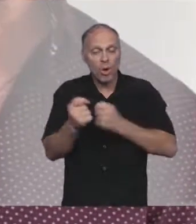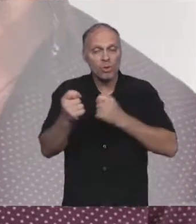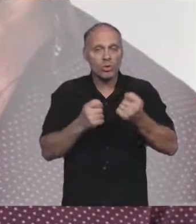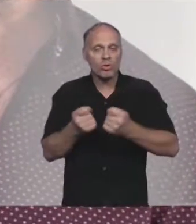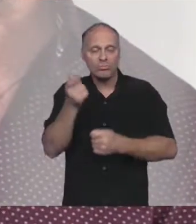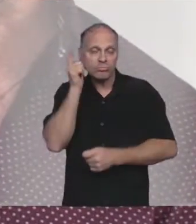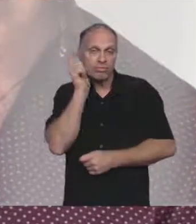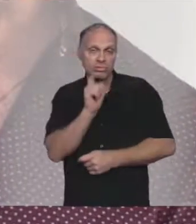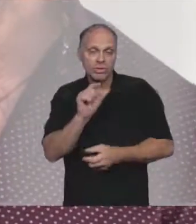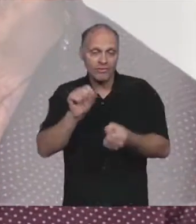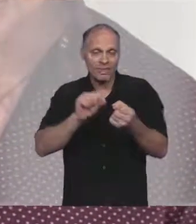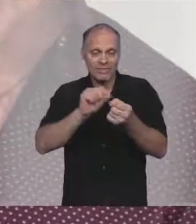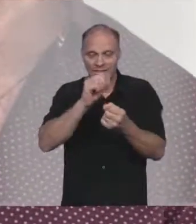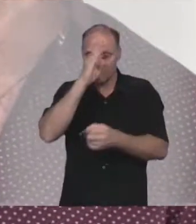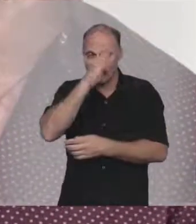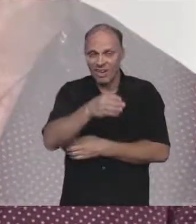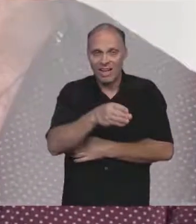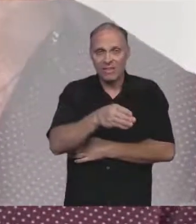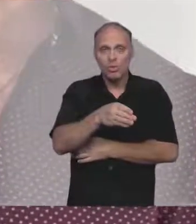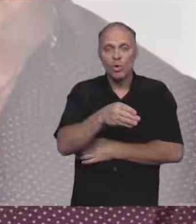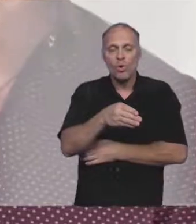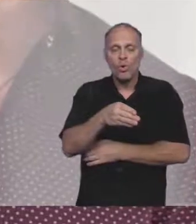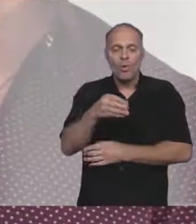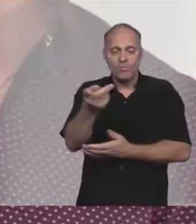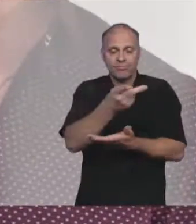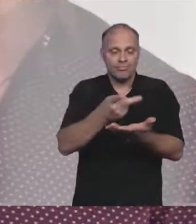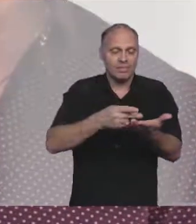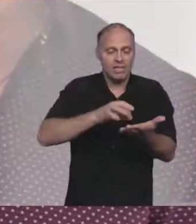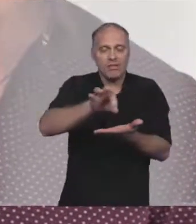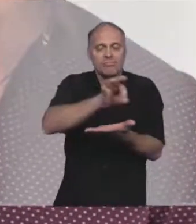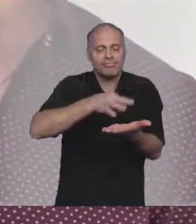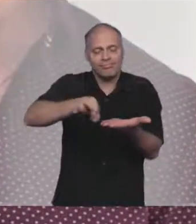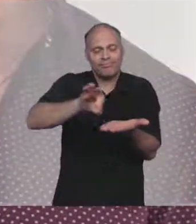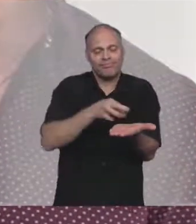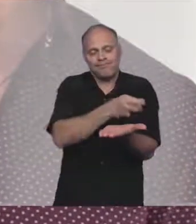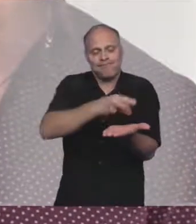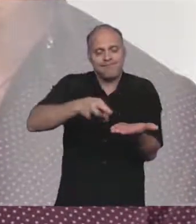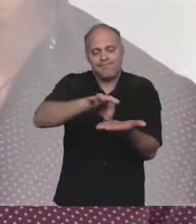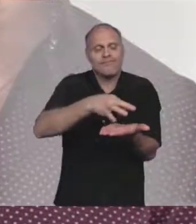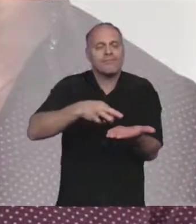controle sobre isso. Eu conseguia gerar um certo